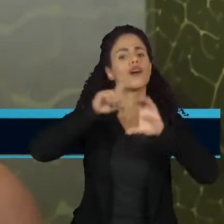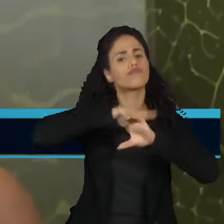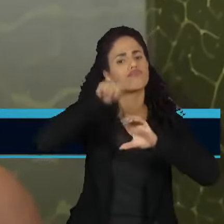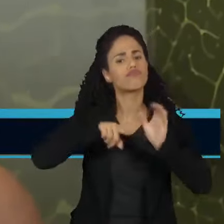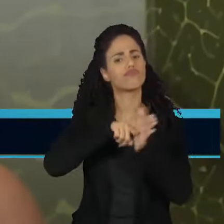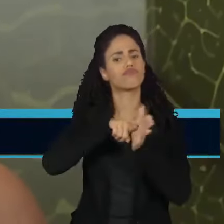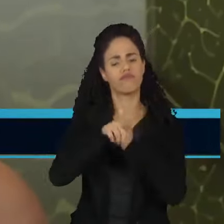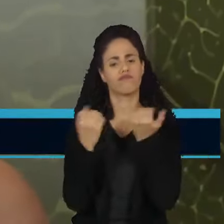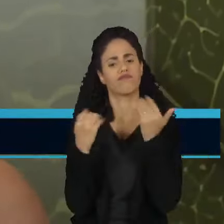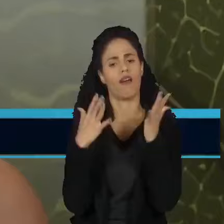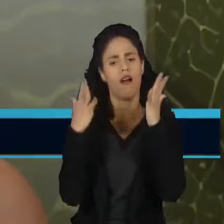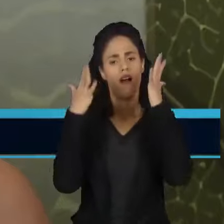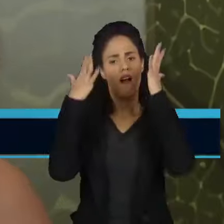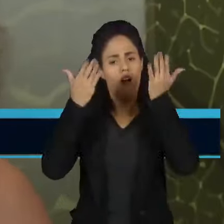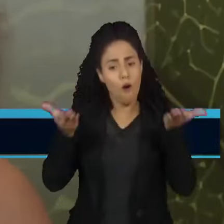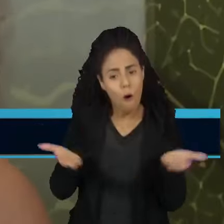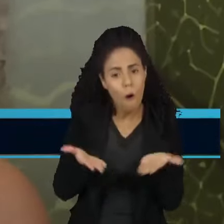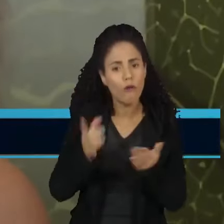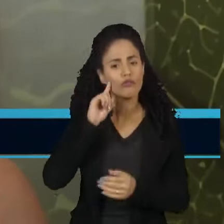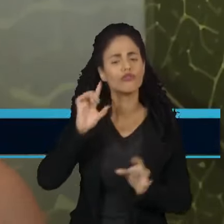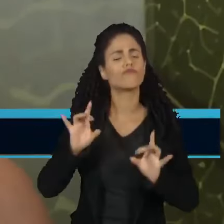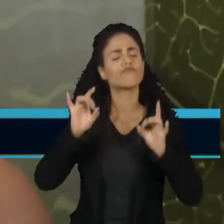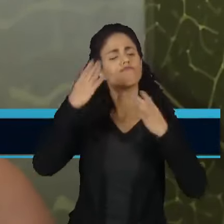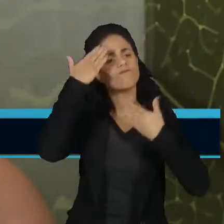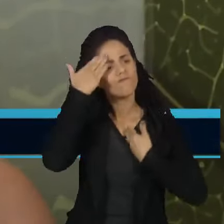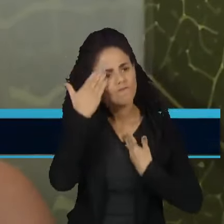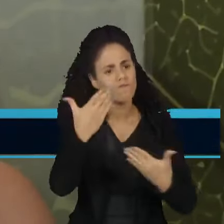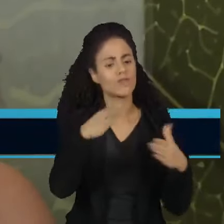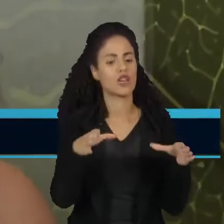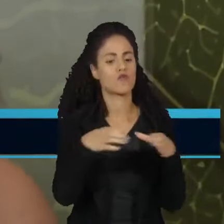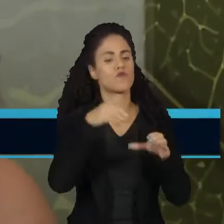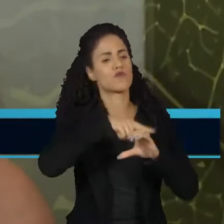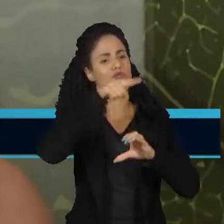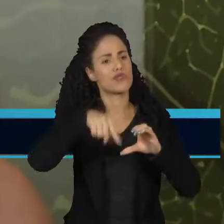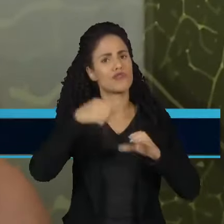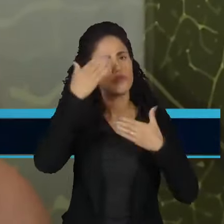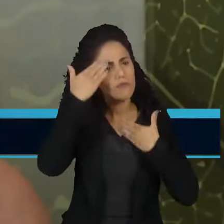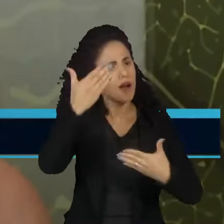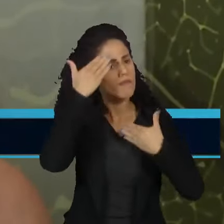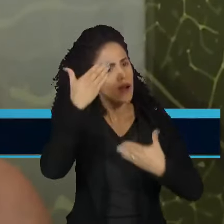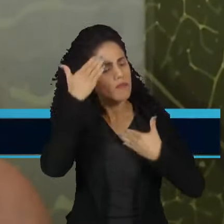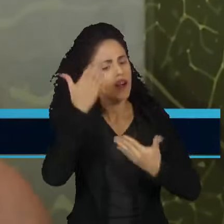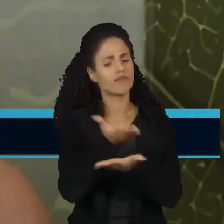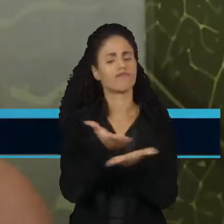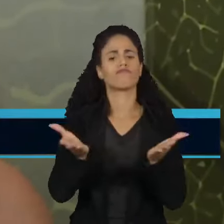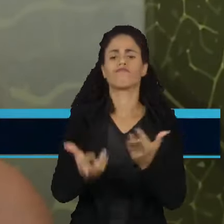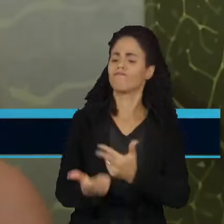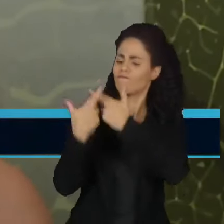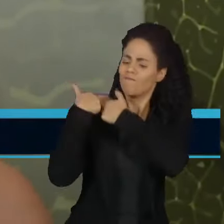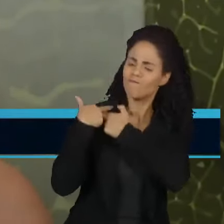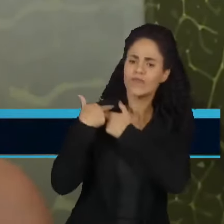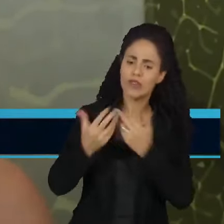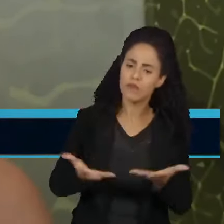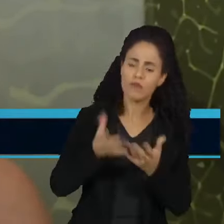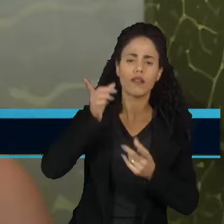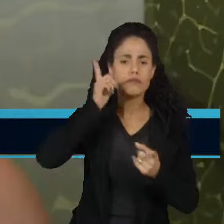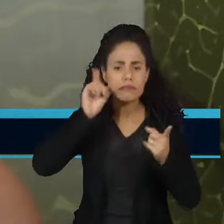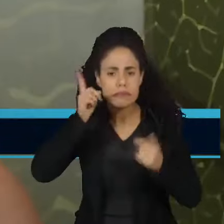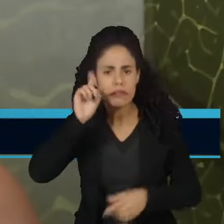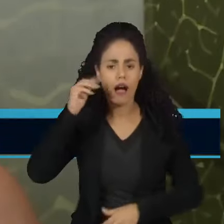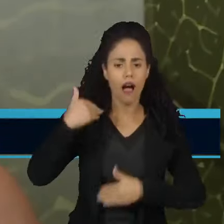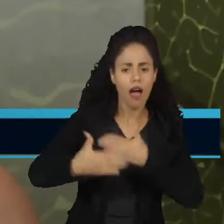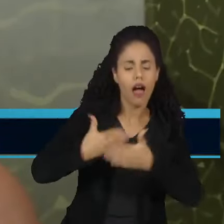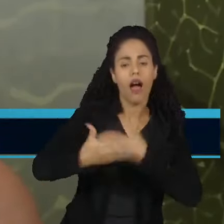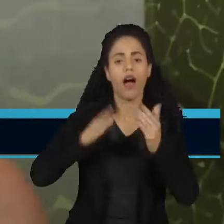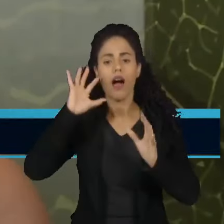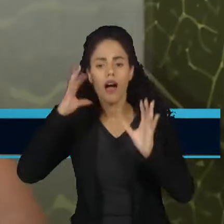pesquisador e da pesquisadora, a gente só tem que agradecer os cientistas brasileiros por serem aqueles responsáveis de, no dia a dia, resolver grandes